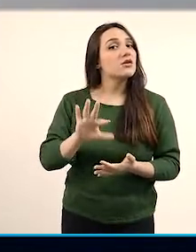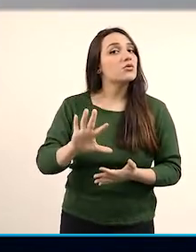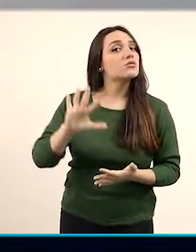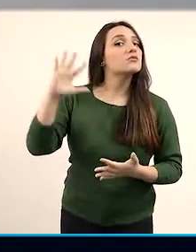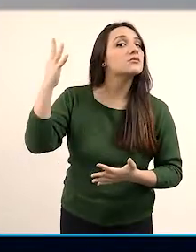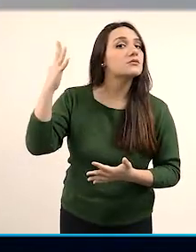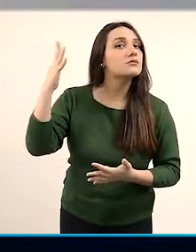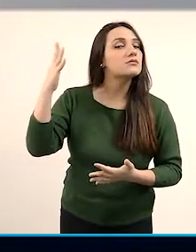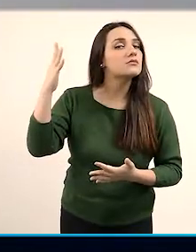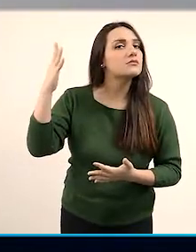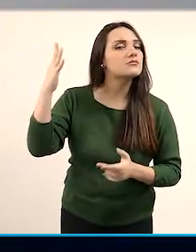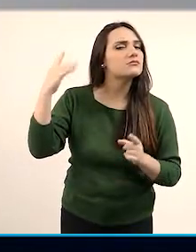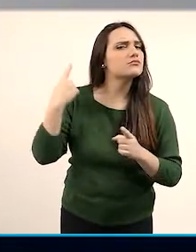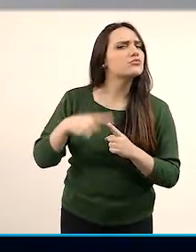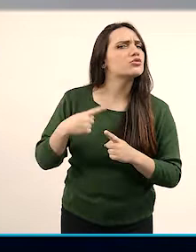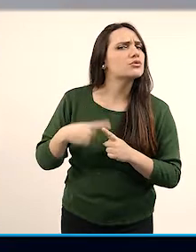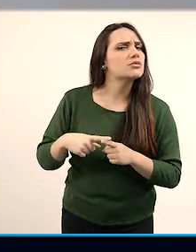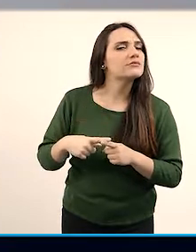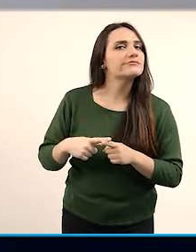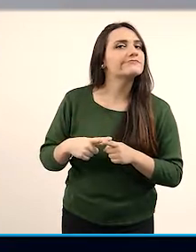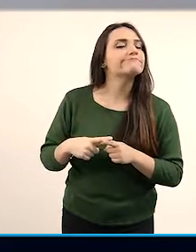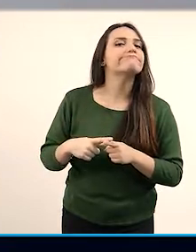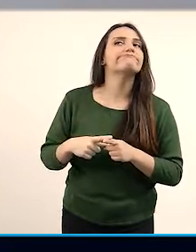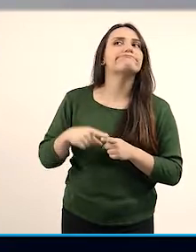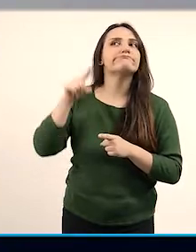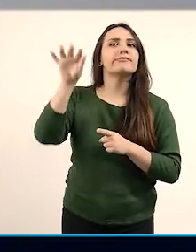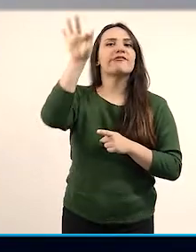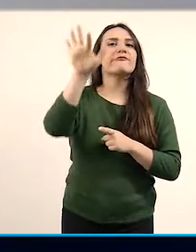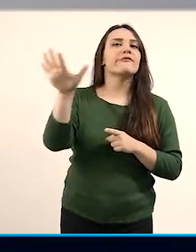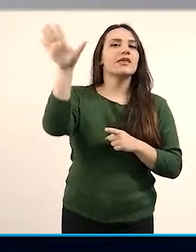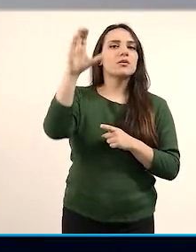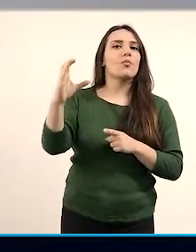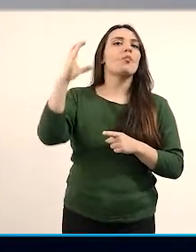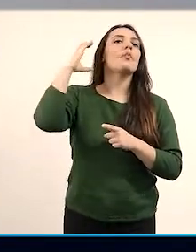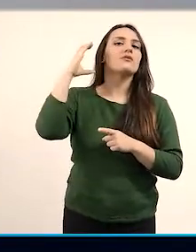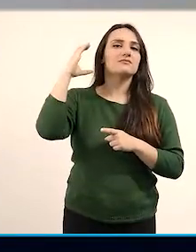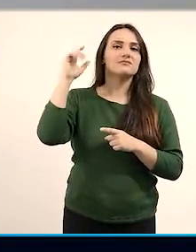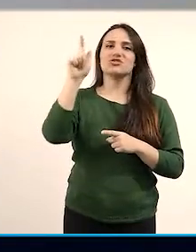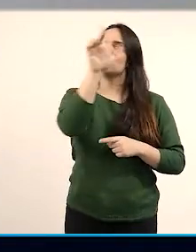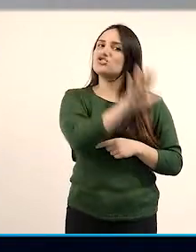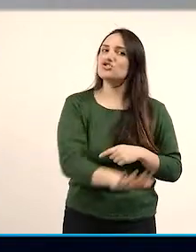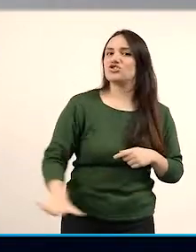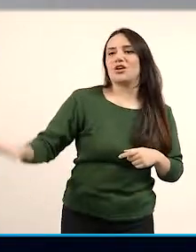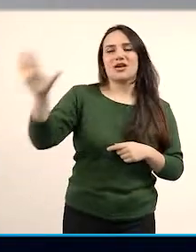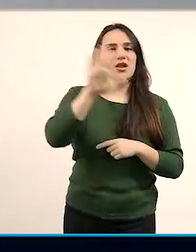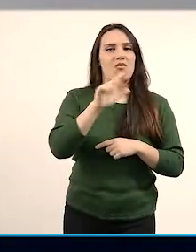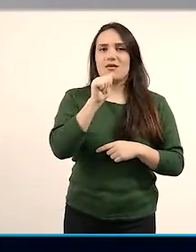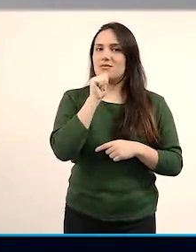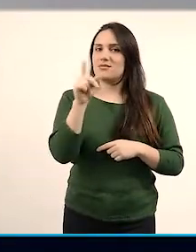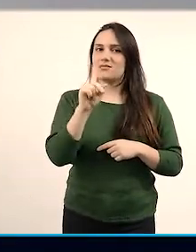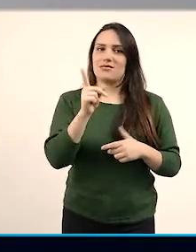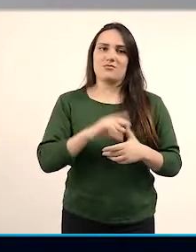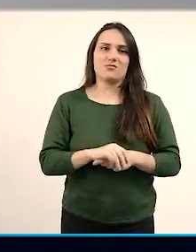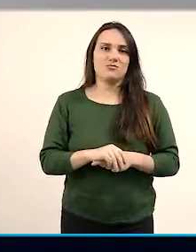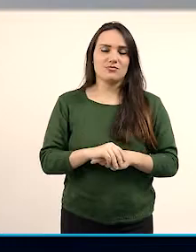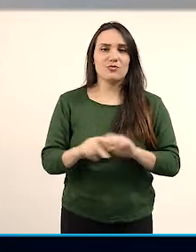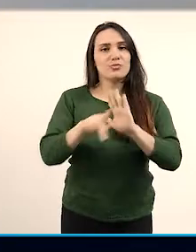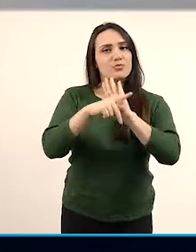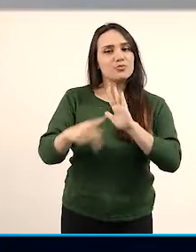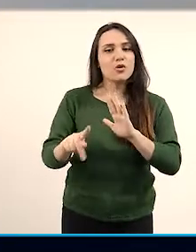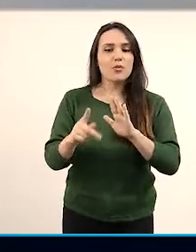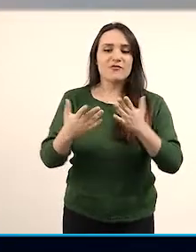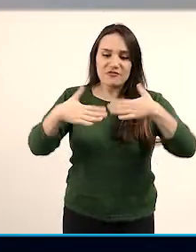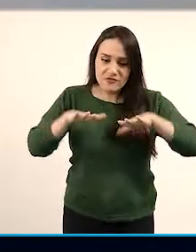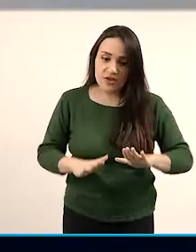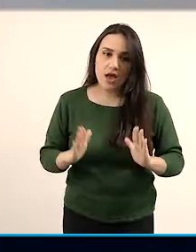se isso ocorreu, foi porque não há, até agora, uma regulamentação geral da União